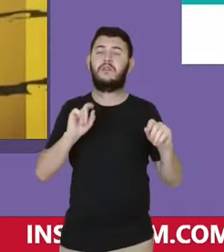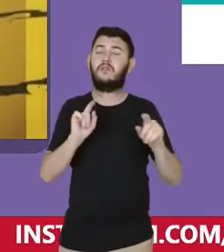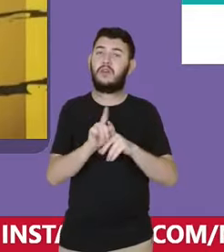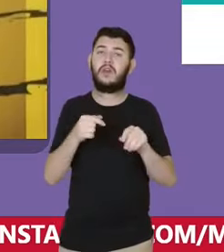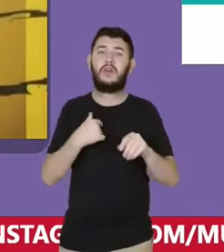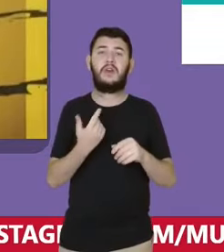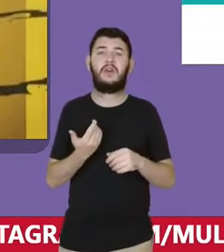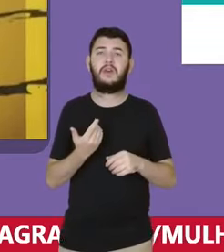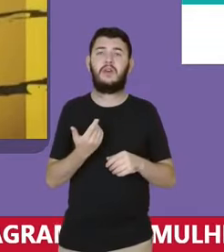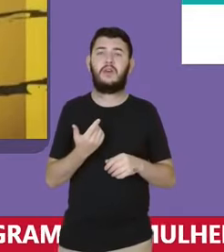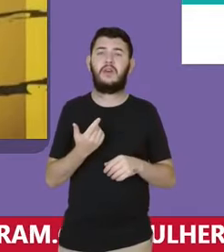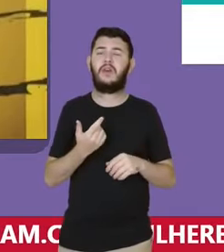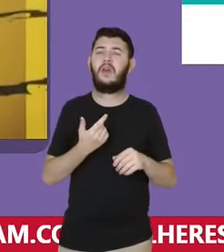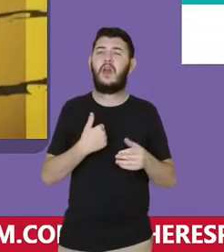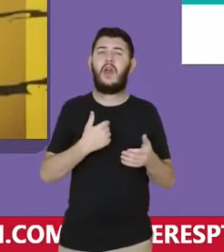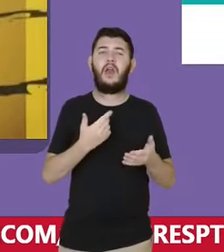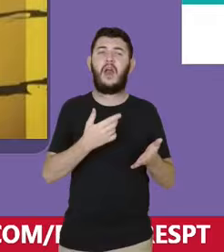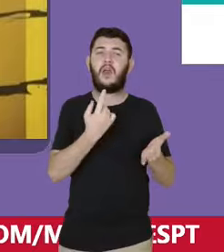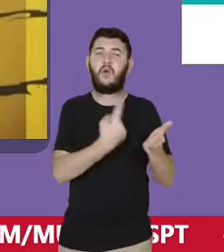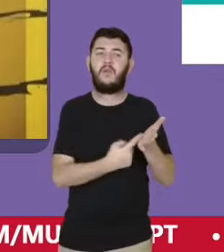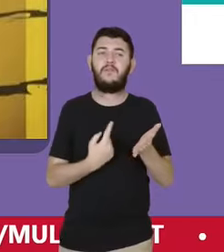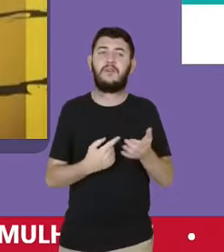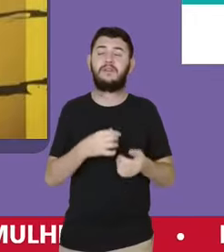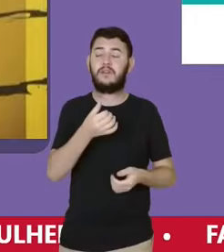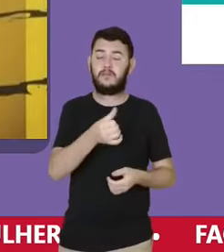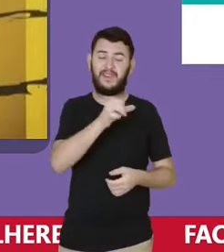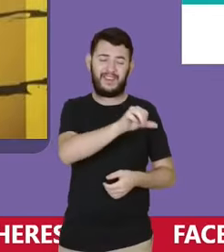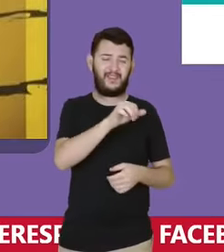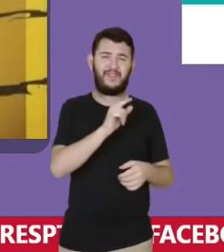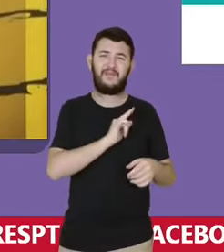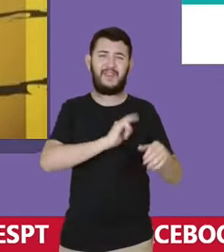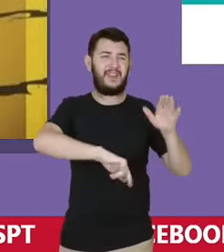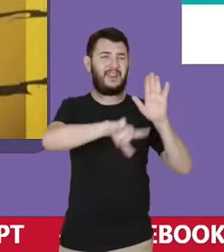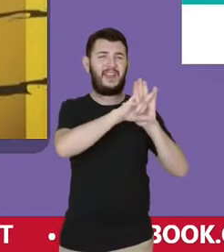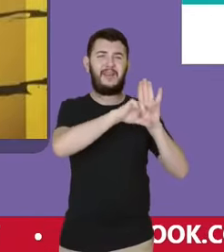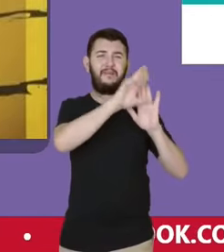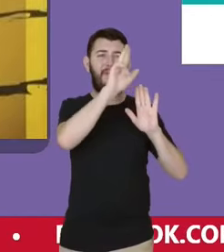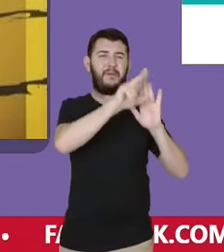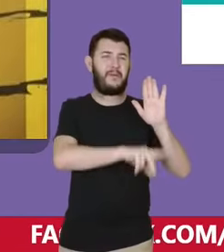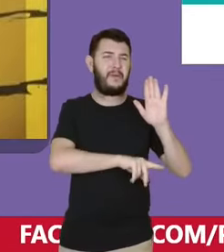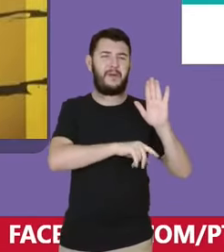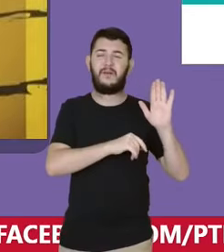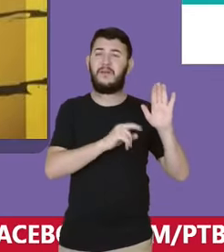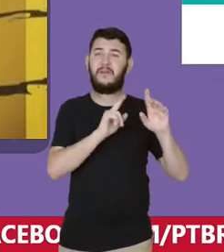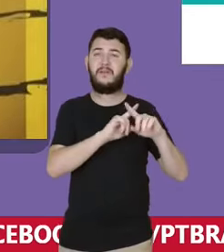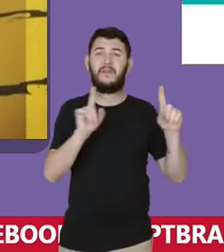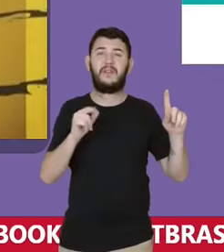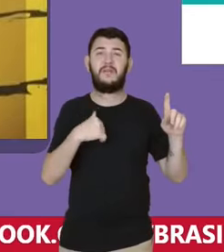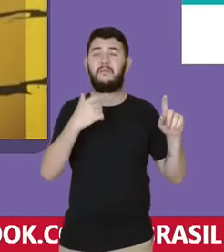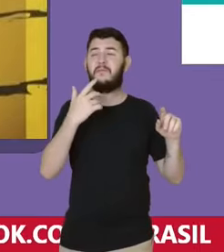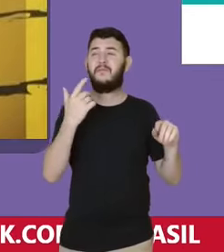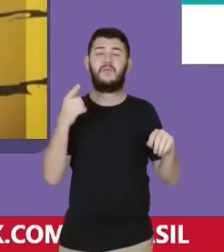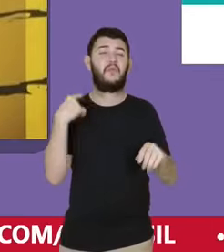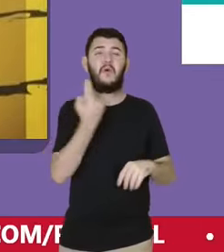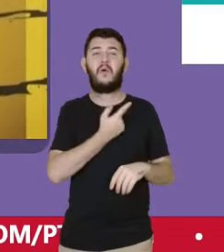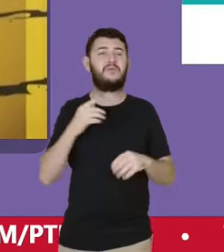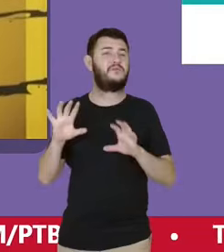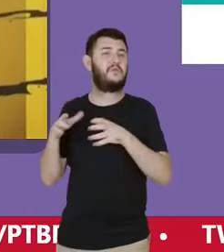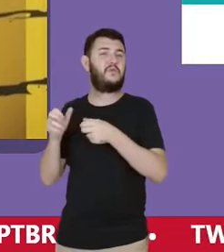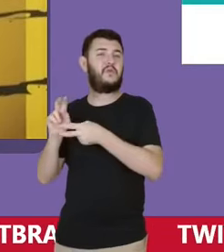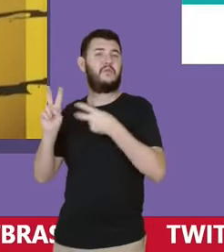232, né? A Convenção 69 e todas as legislações correlatas, nós não conseguimos, né, fazer